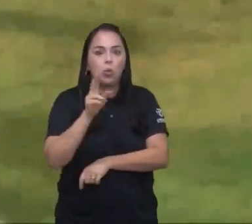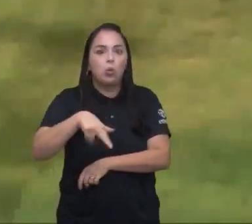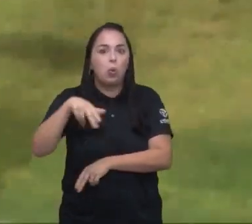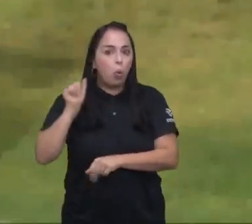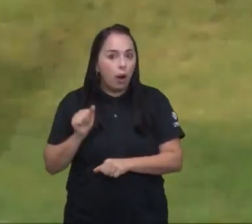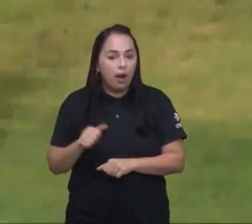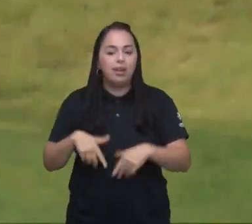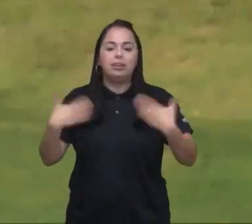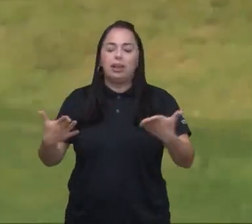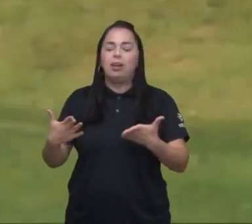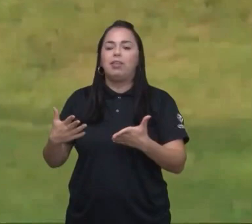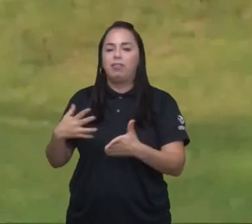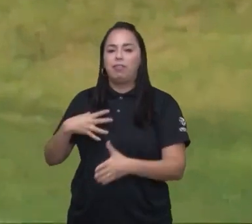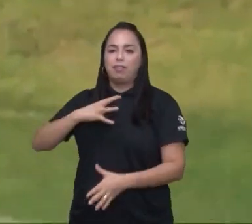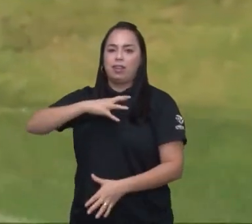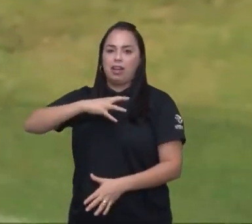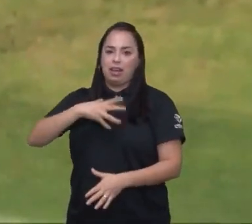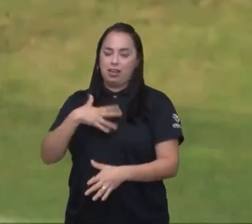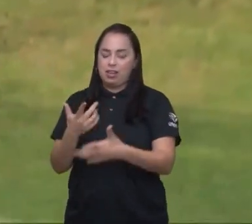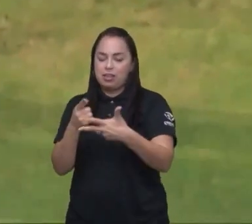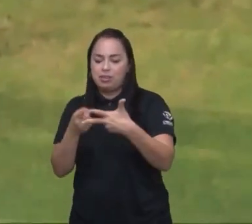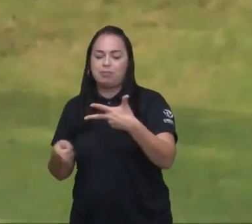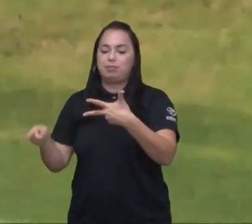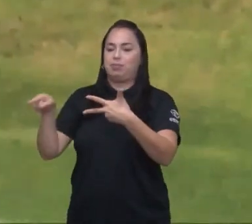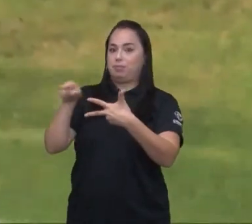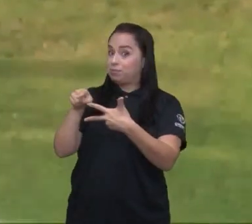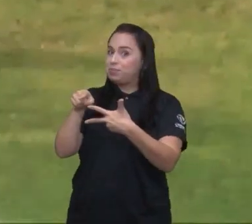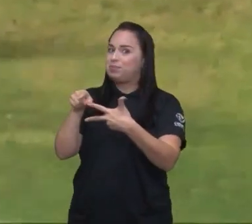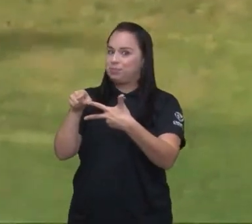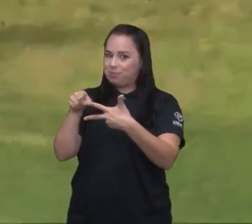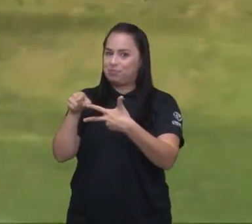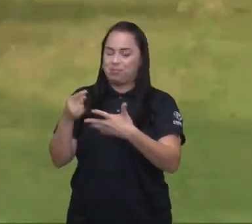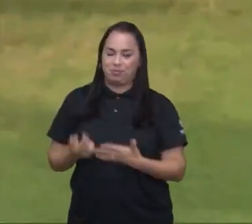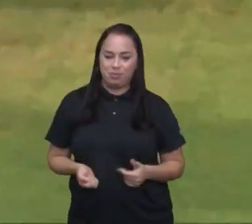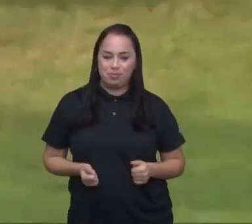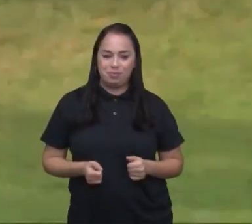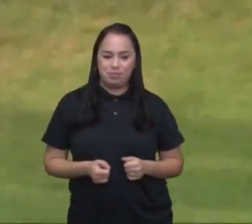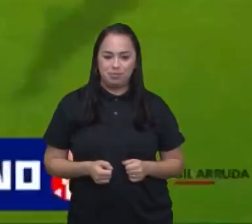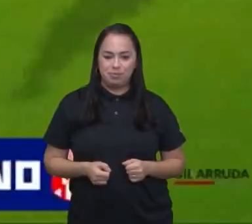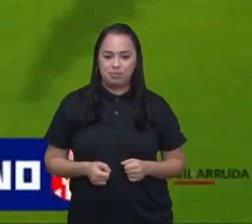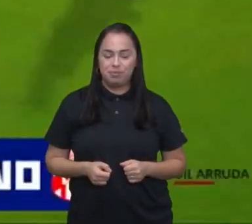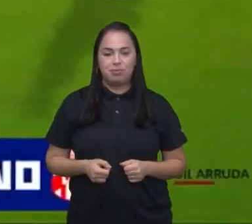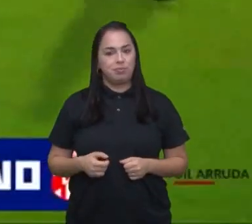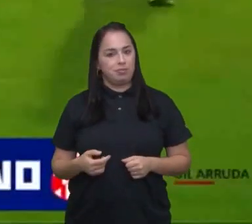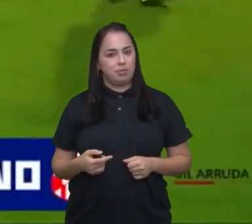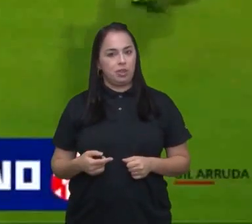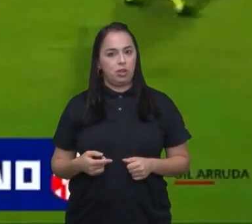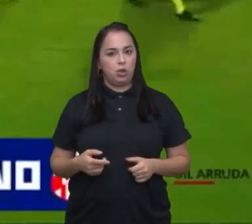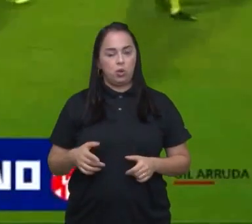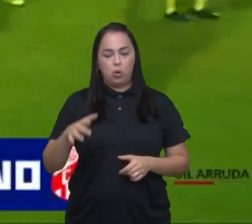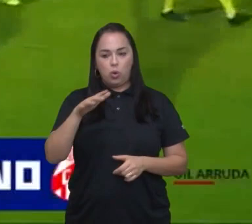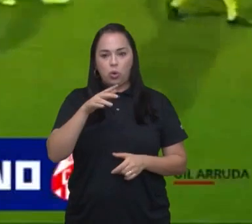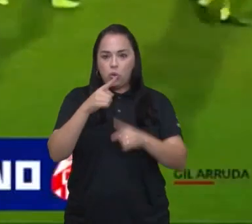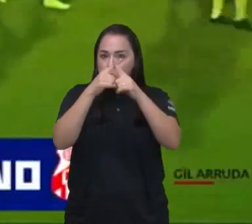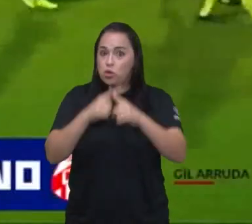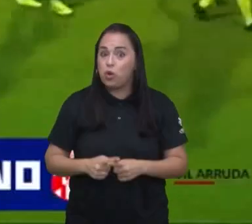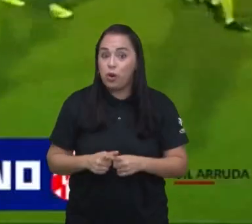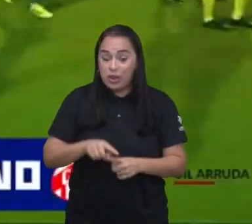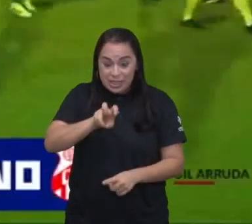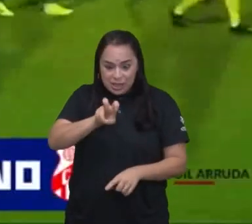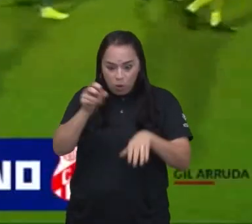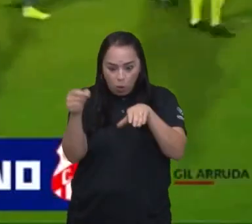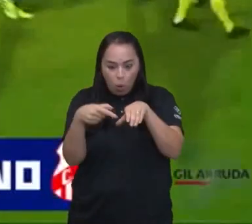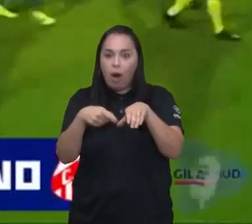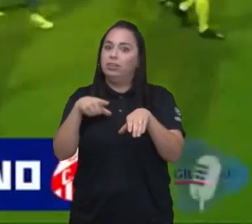De quebra, a Águia do Vale assumia a vice-liderança da Série A3. Um jogão com 5 gols no